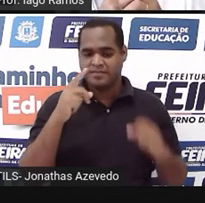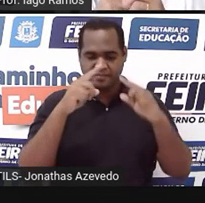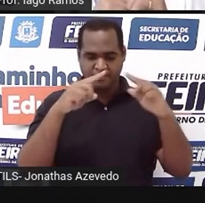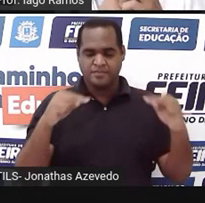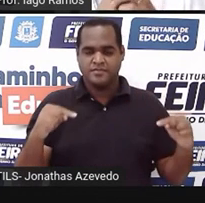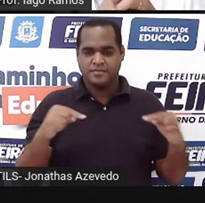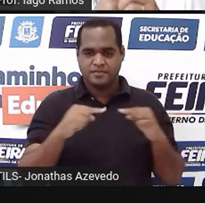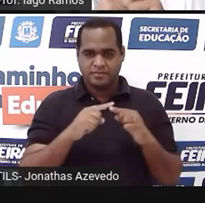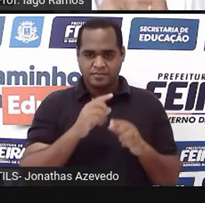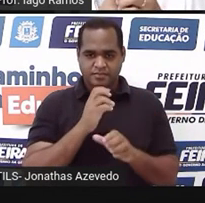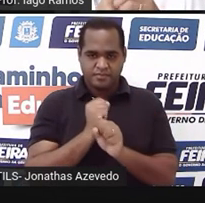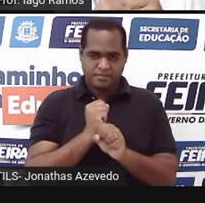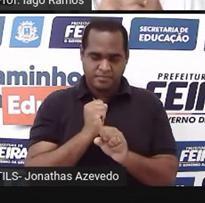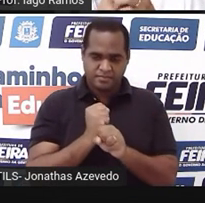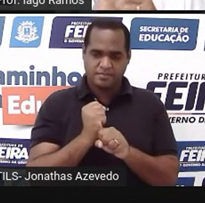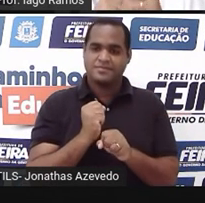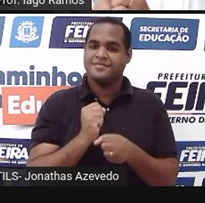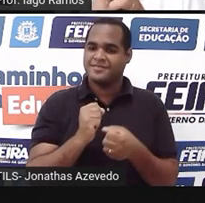Certo?